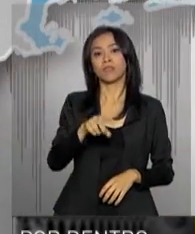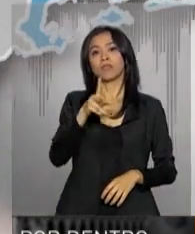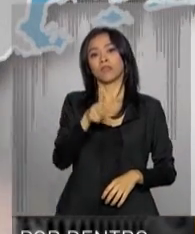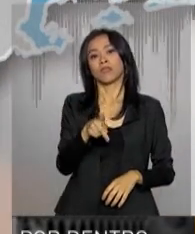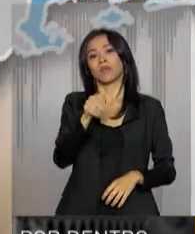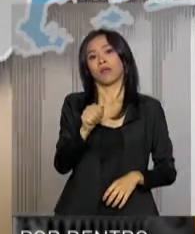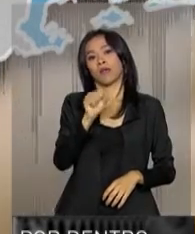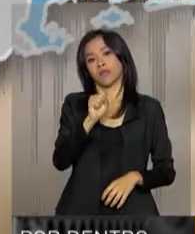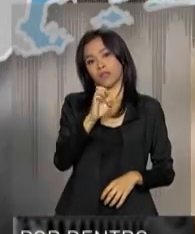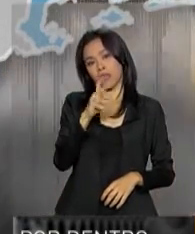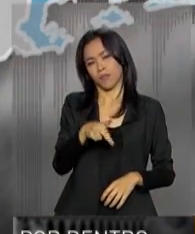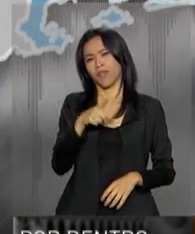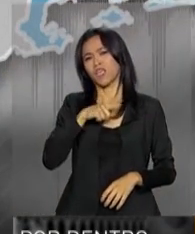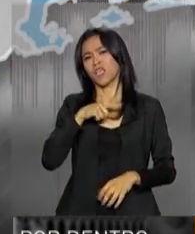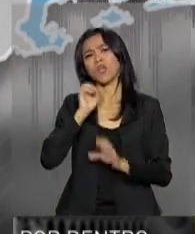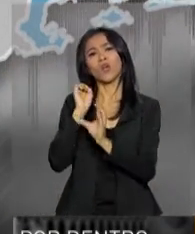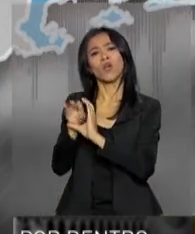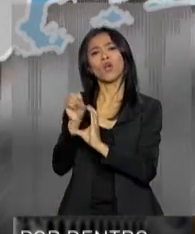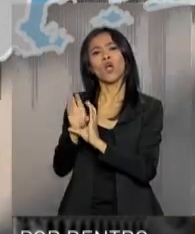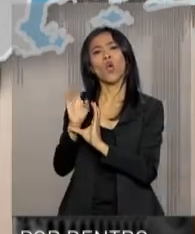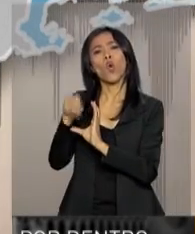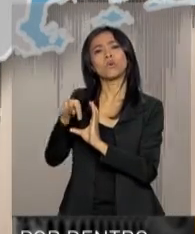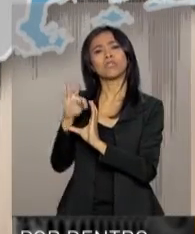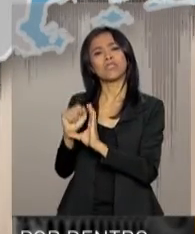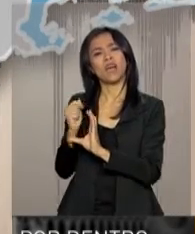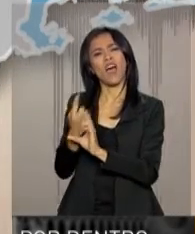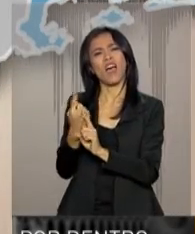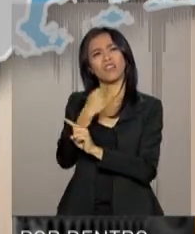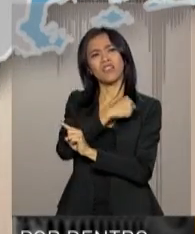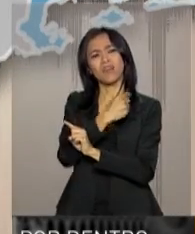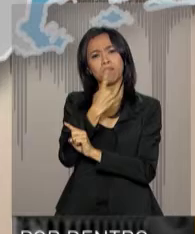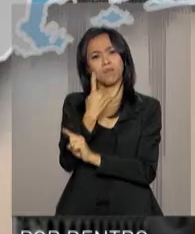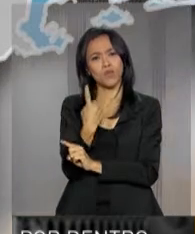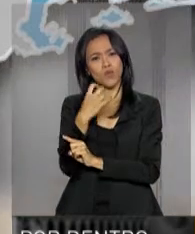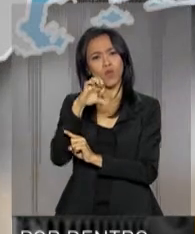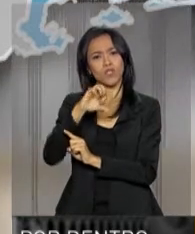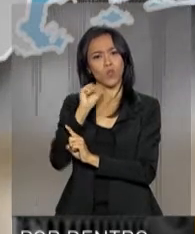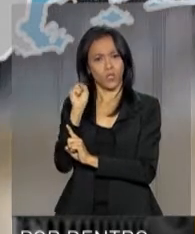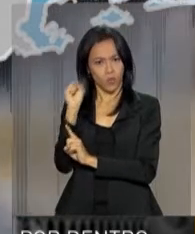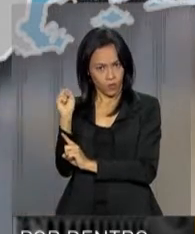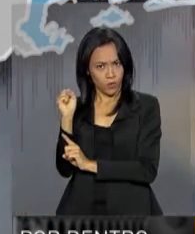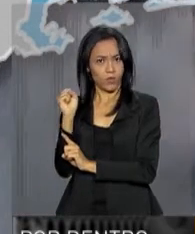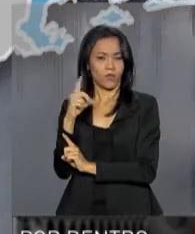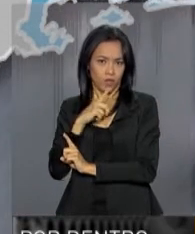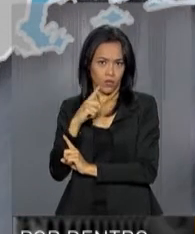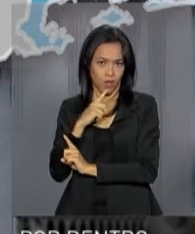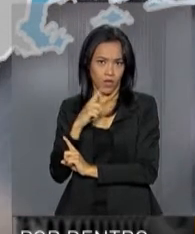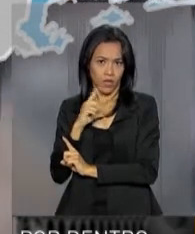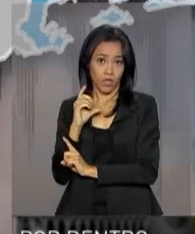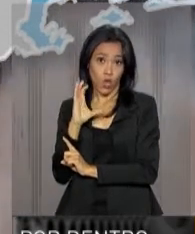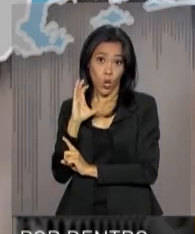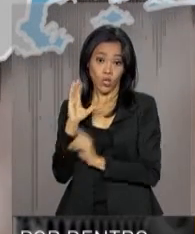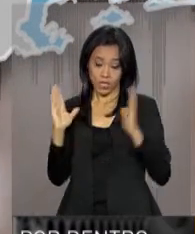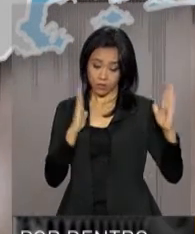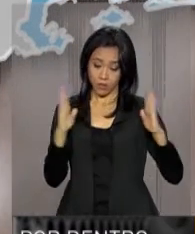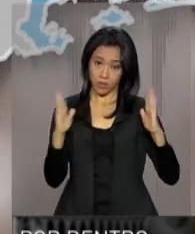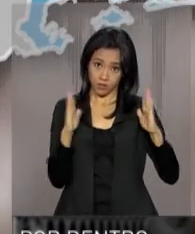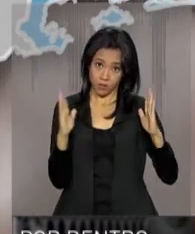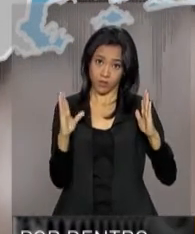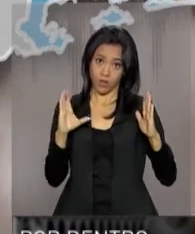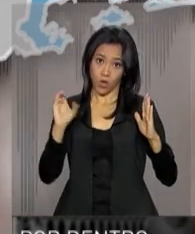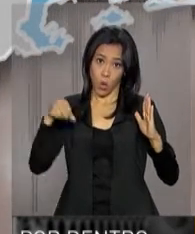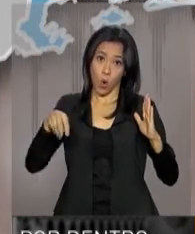encontra até 1988 graphia dá pra limita as pessoas que têm conta na data porém